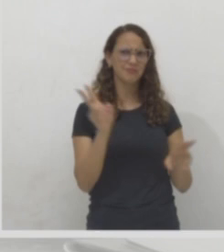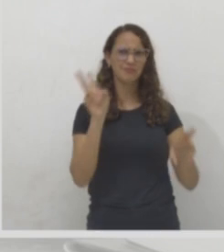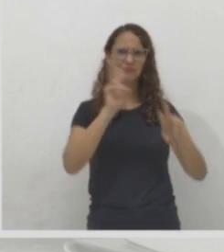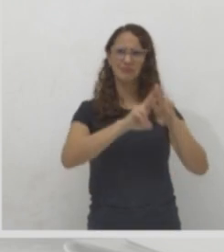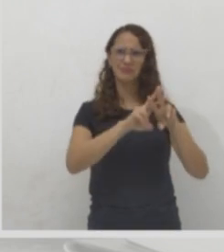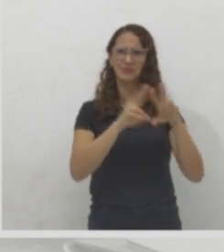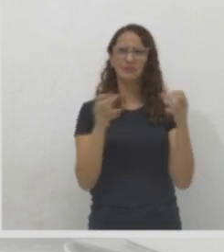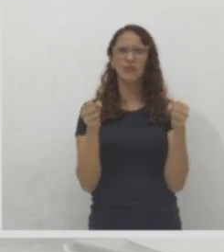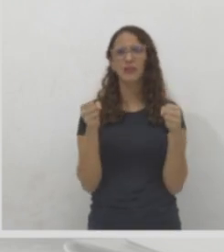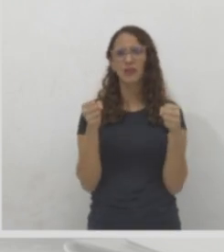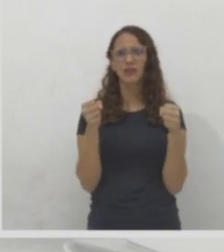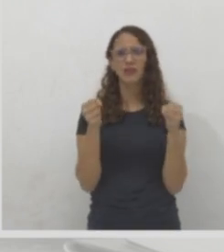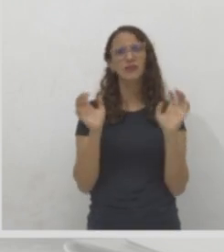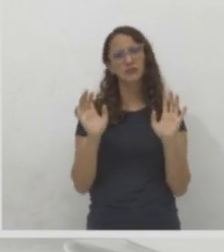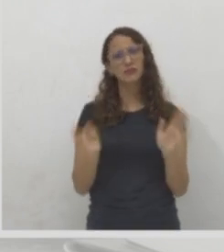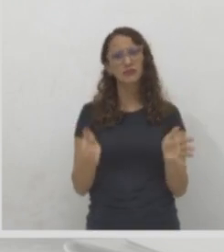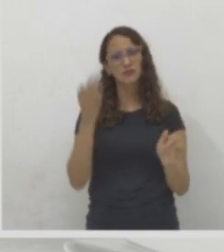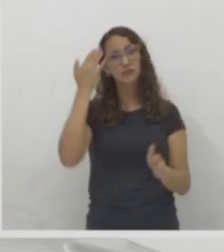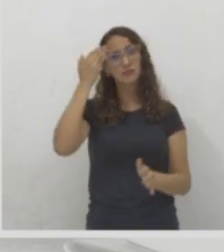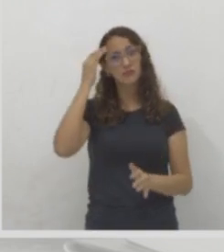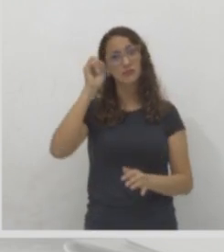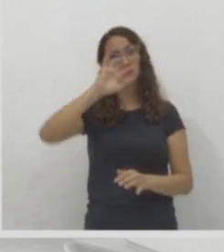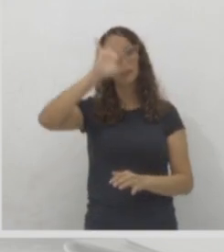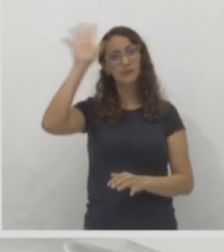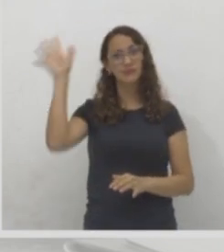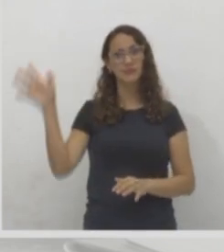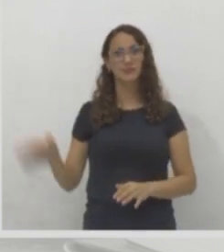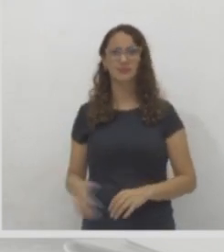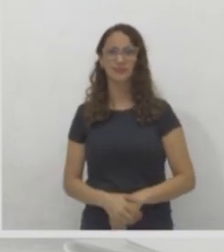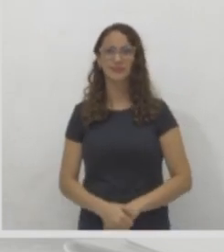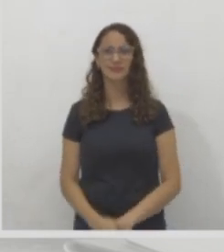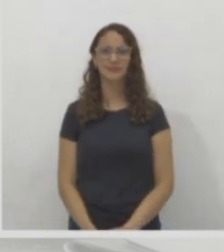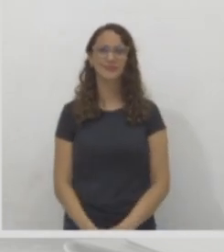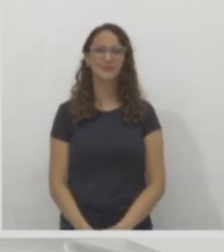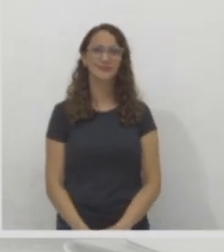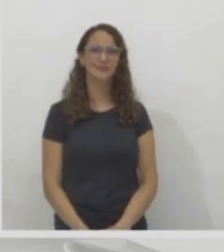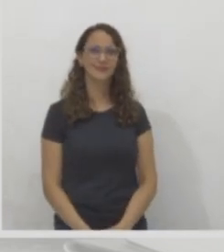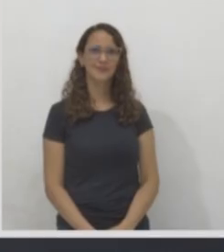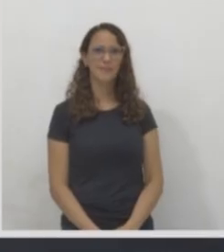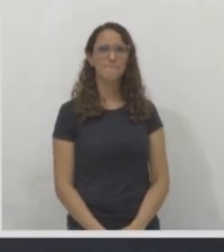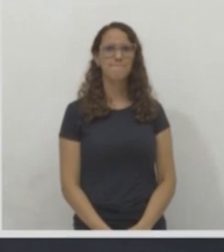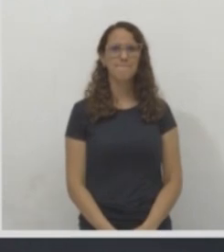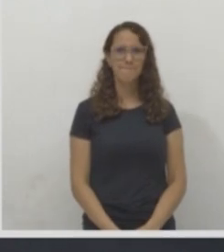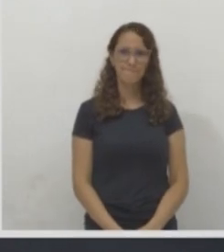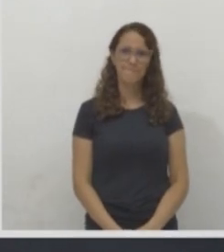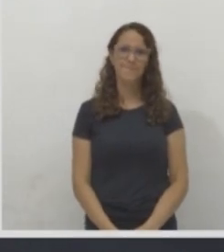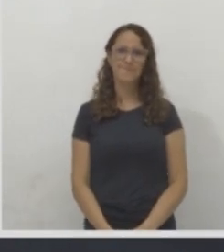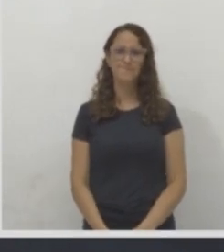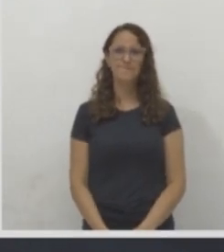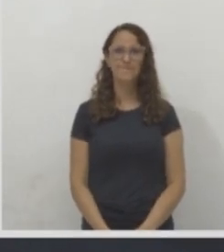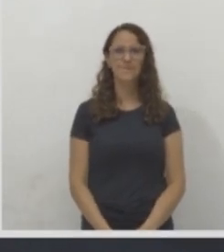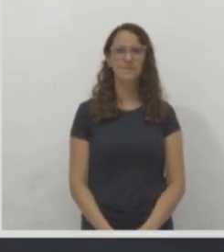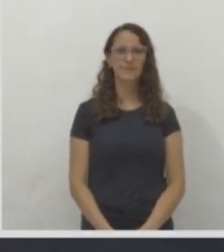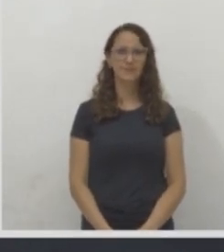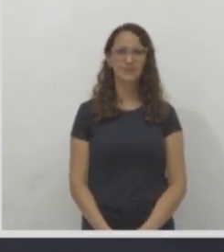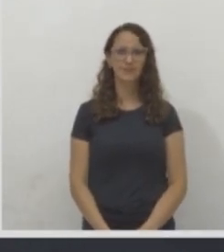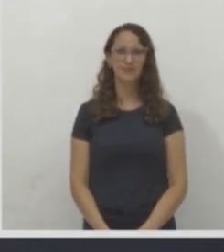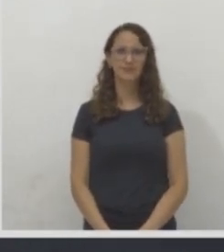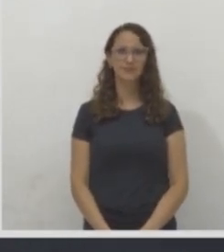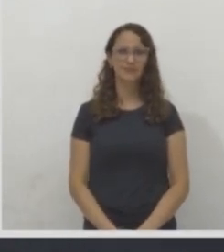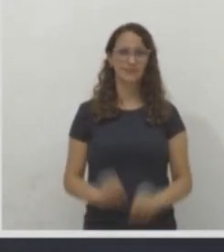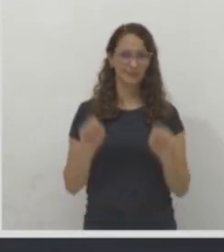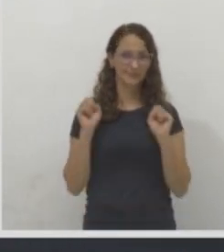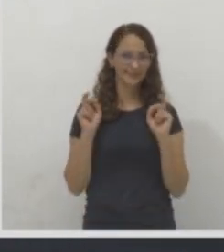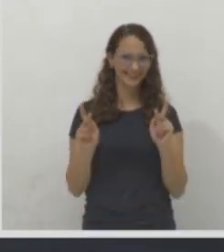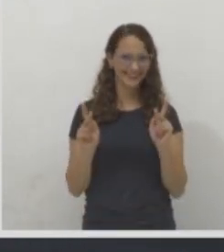Pronto. Então, por isso, ele brinca aqui, intransitivo. Não preciso de complemento, aqui eu terminei.